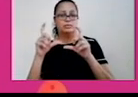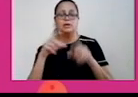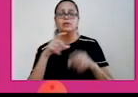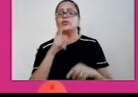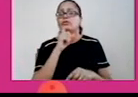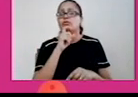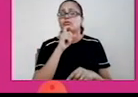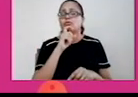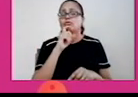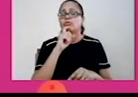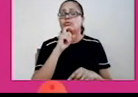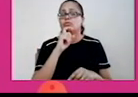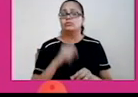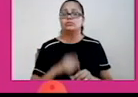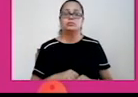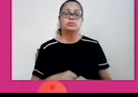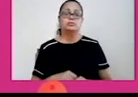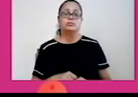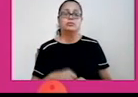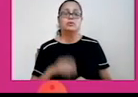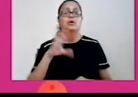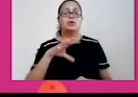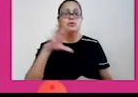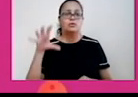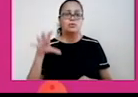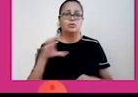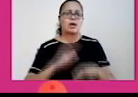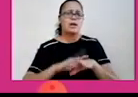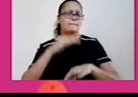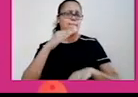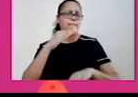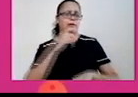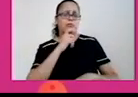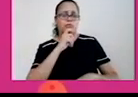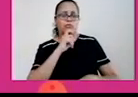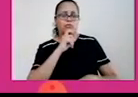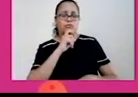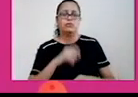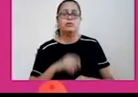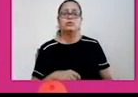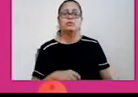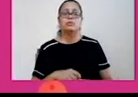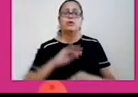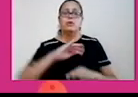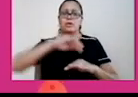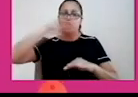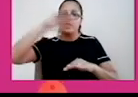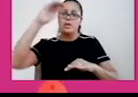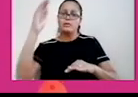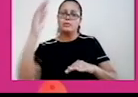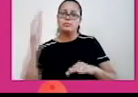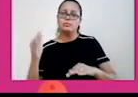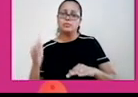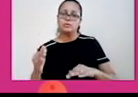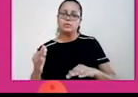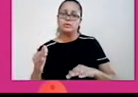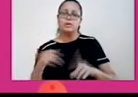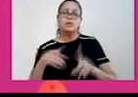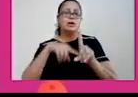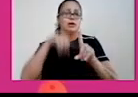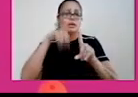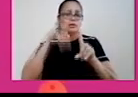no pico das montanhas, né? É uma região mais fria, né? Então no topo, né, das montanhas a gente vê aí